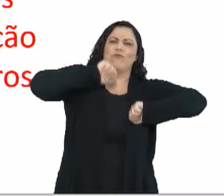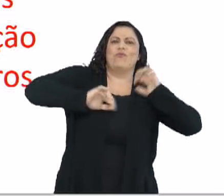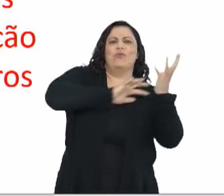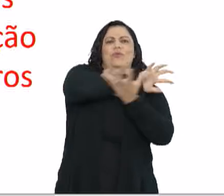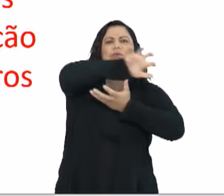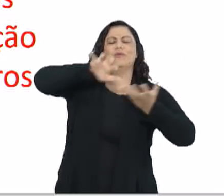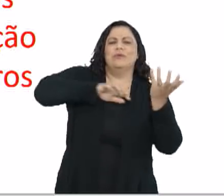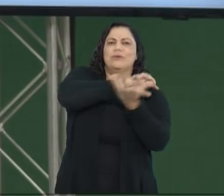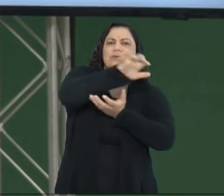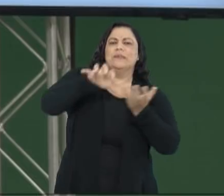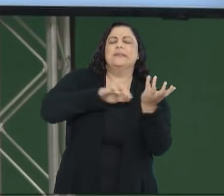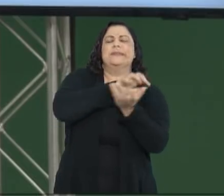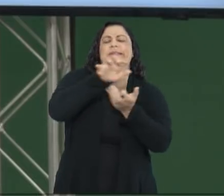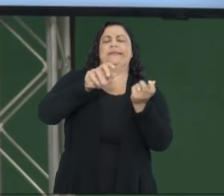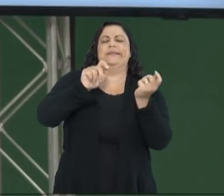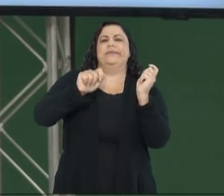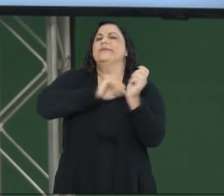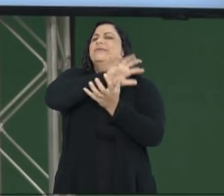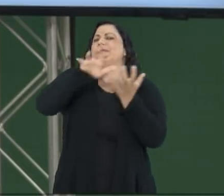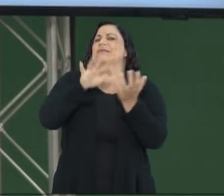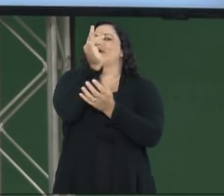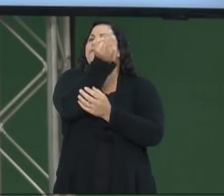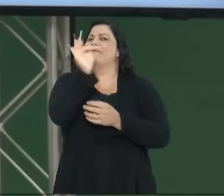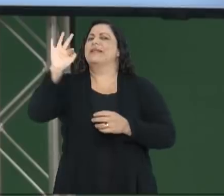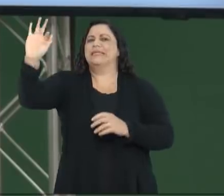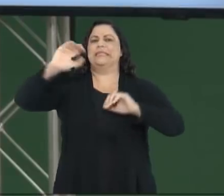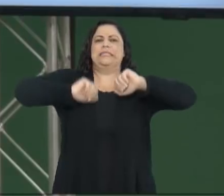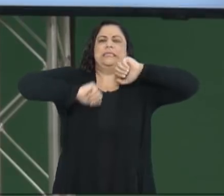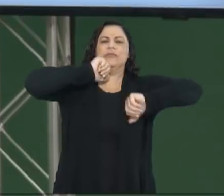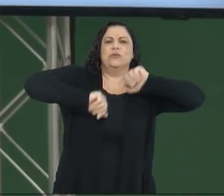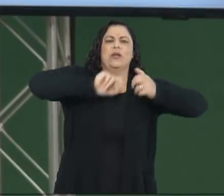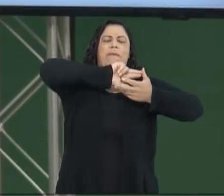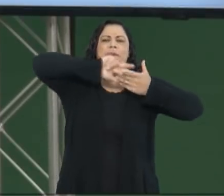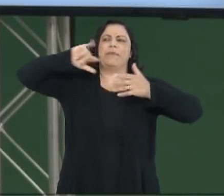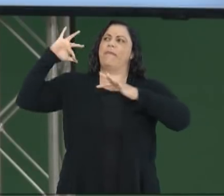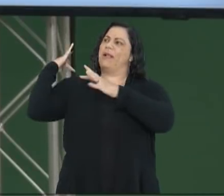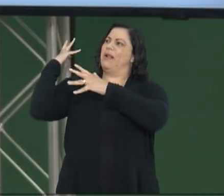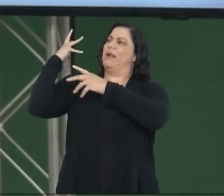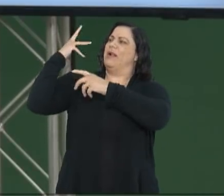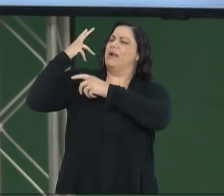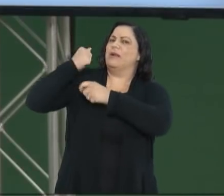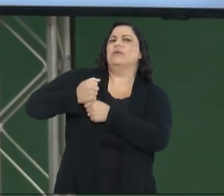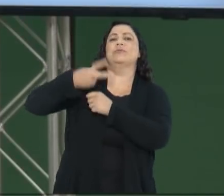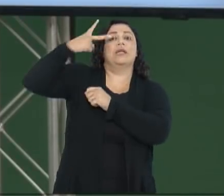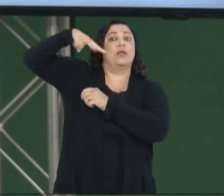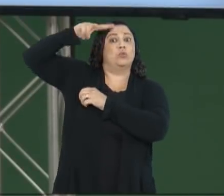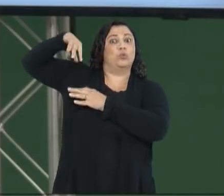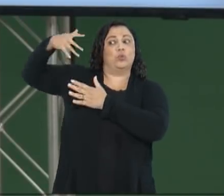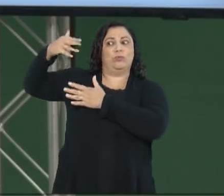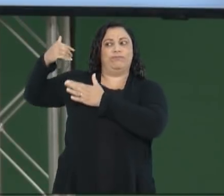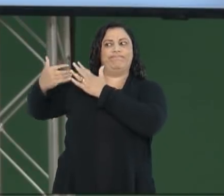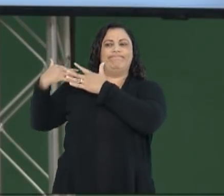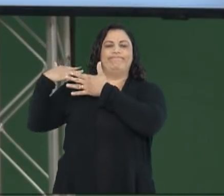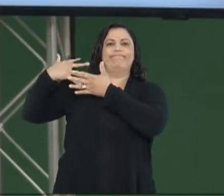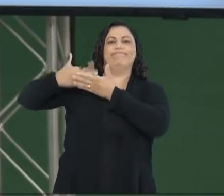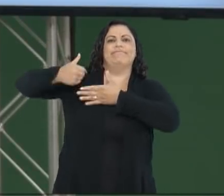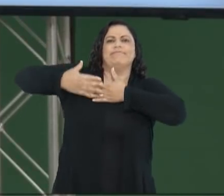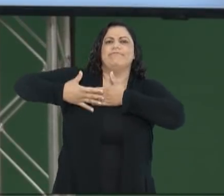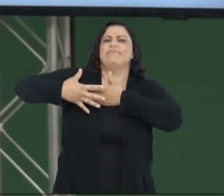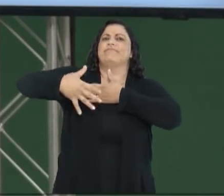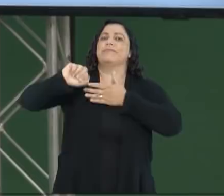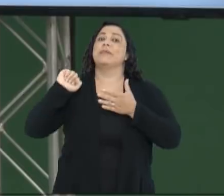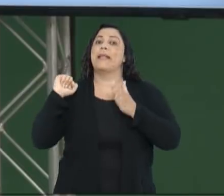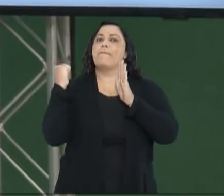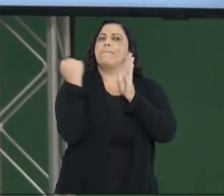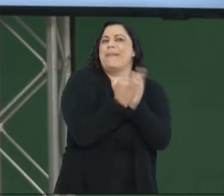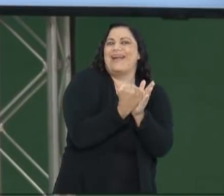Ou seja, é muita coisa que aconteceu ao longo da história da Europa que marca o continente, né?